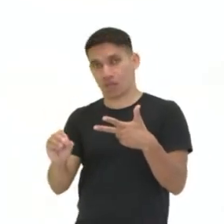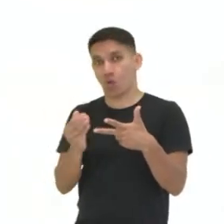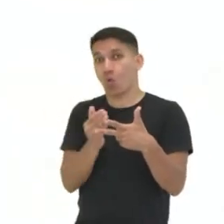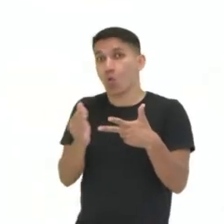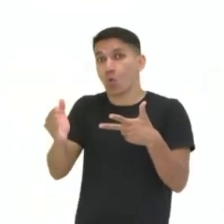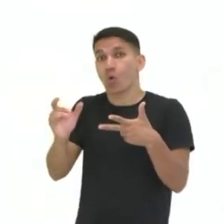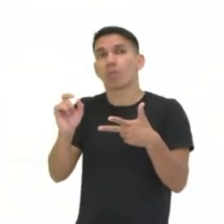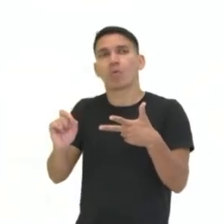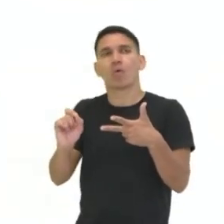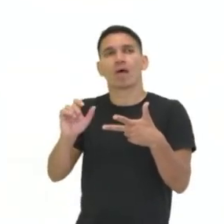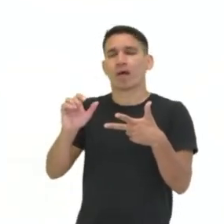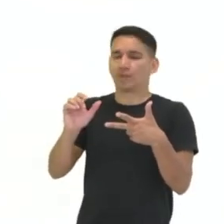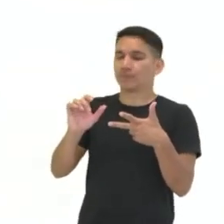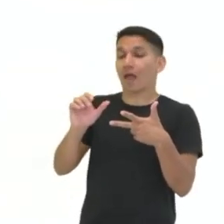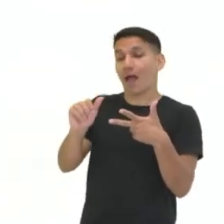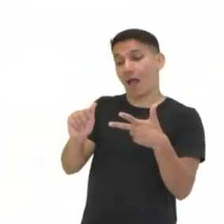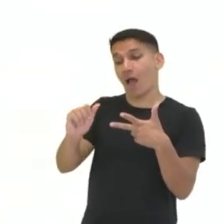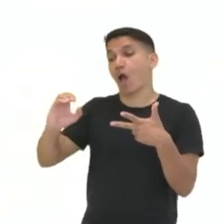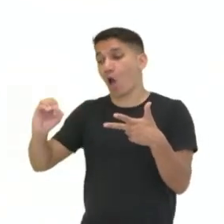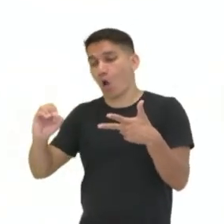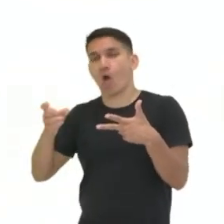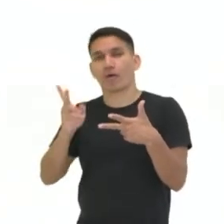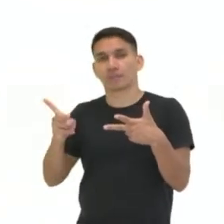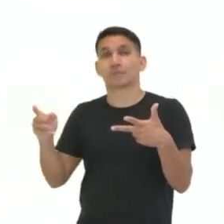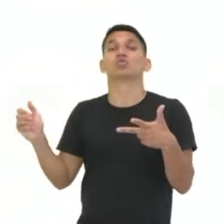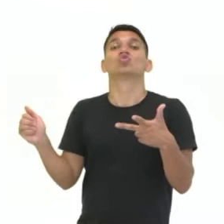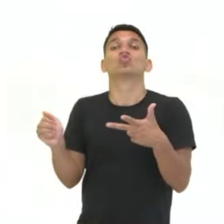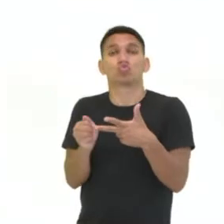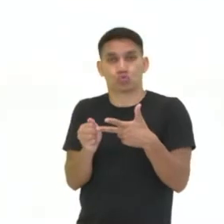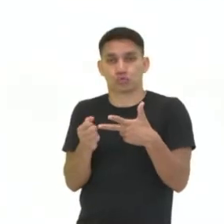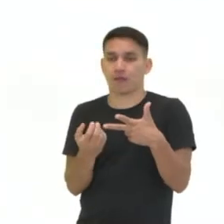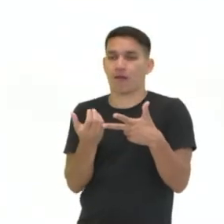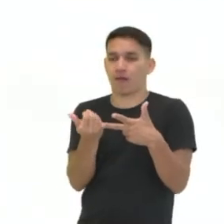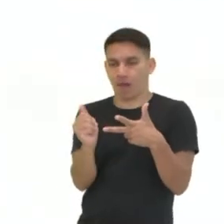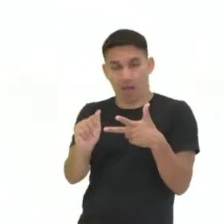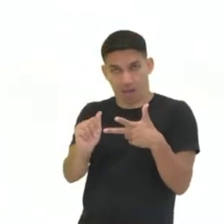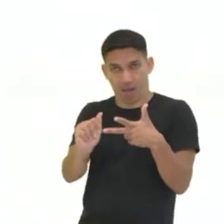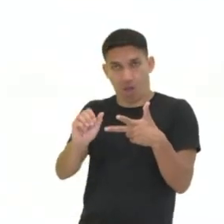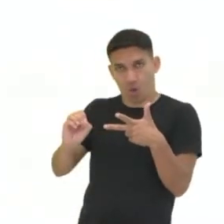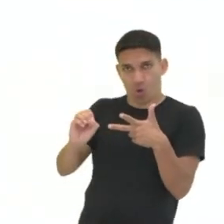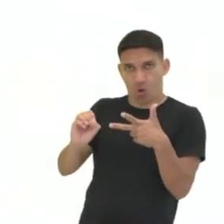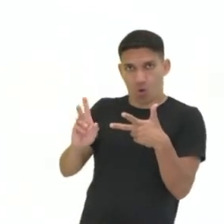letras A e O apareçam juntas e nessa ordem.